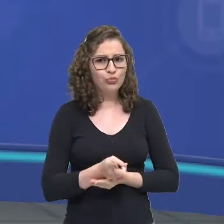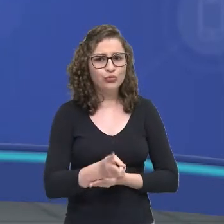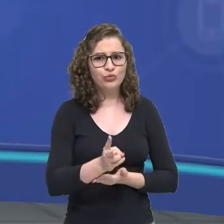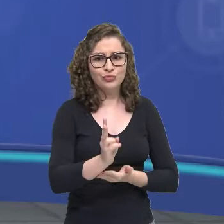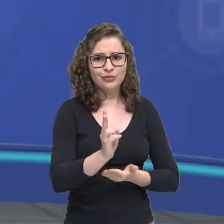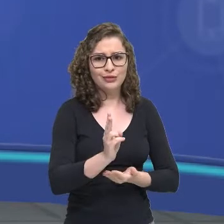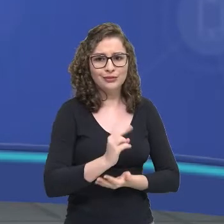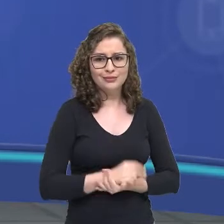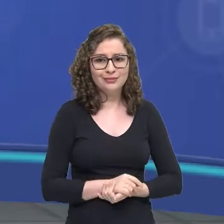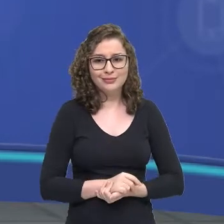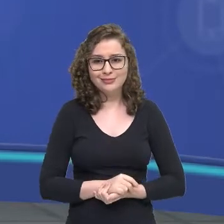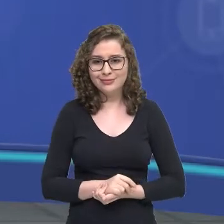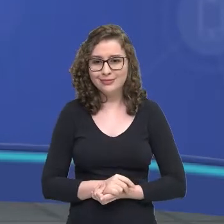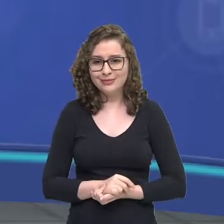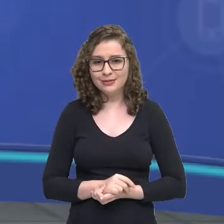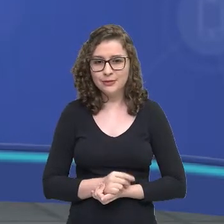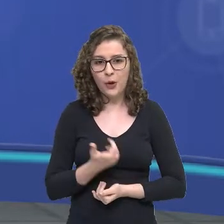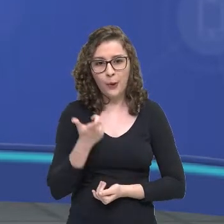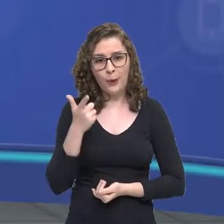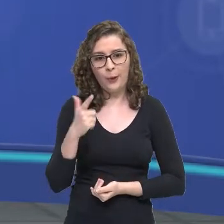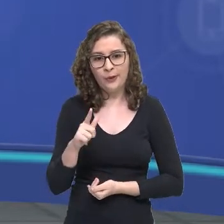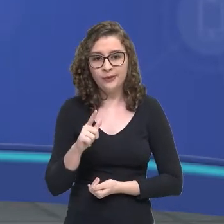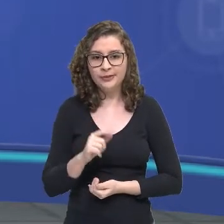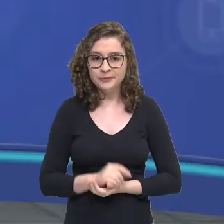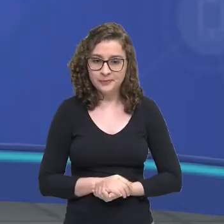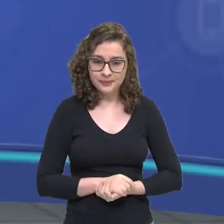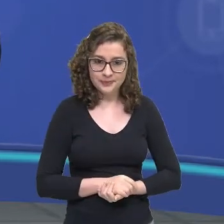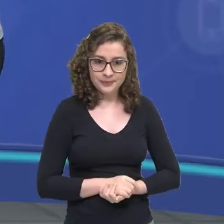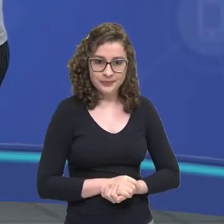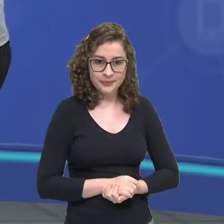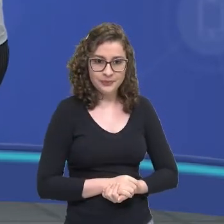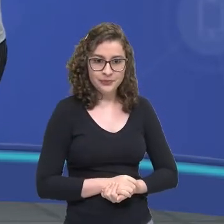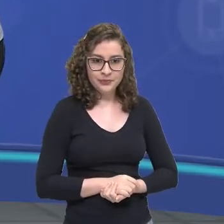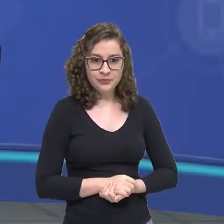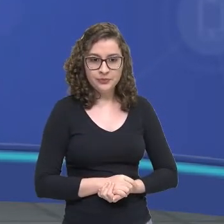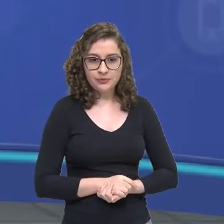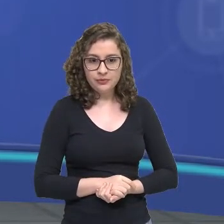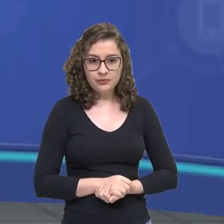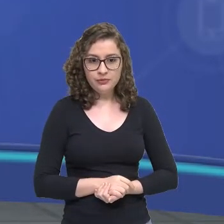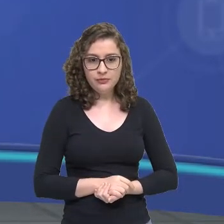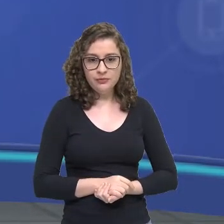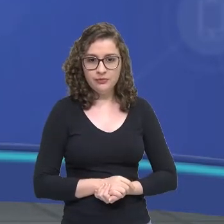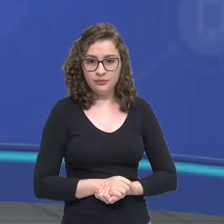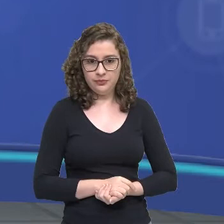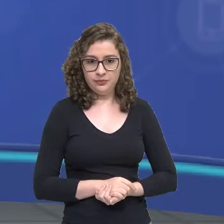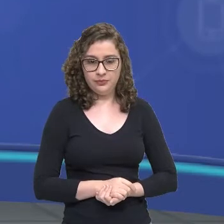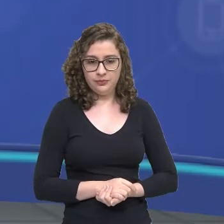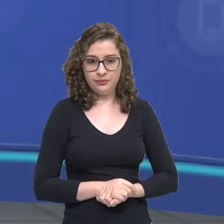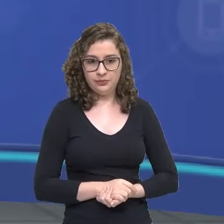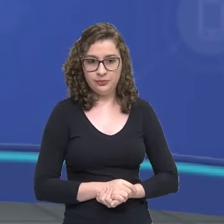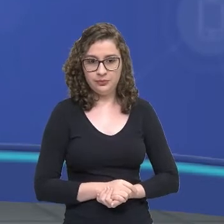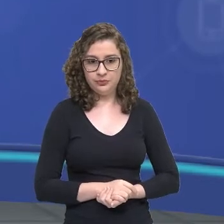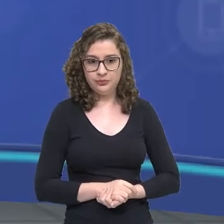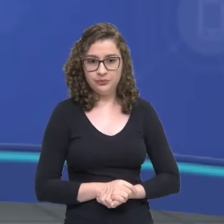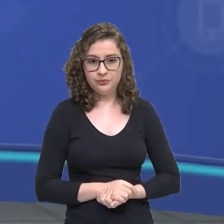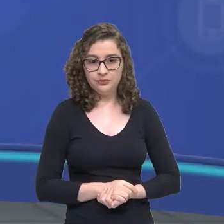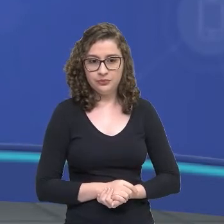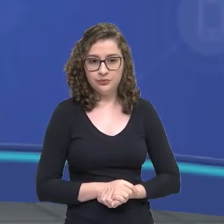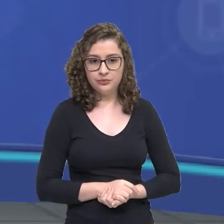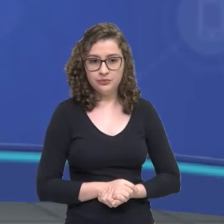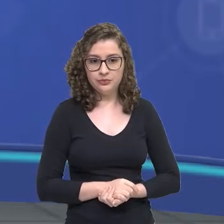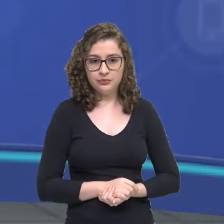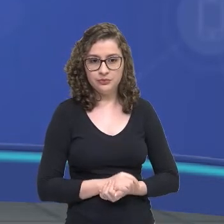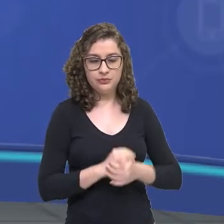esses alimentos, tá bom? A segunda região da nossa geladeira, nós vamos ter aí, pode colocar,